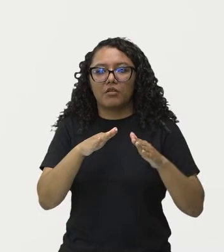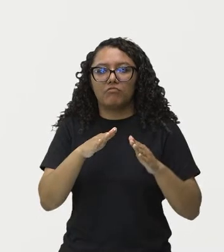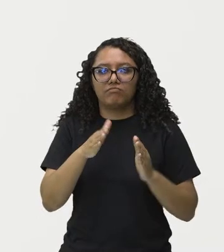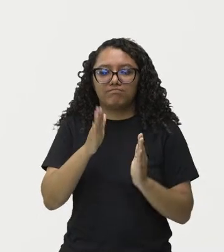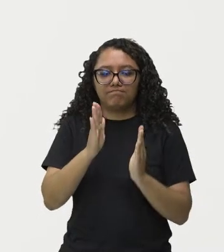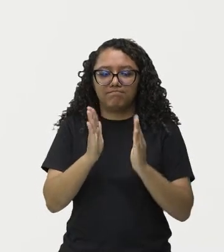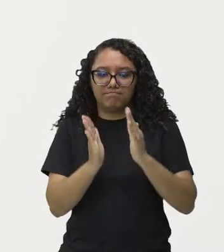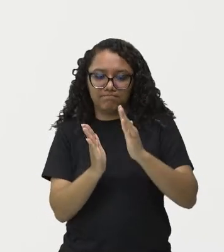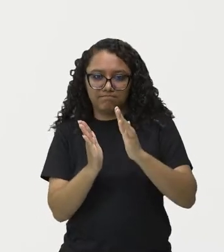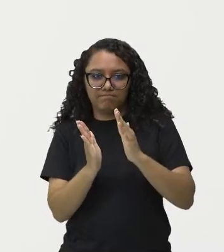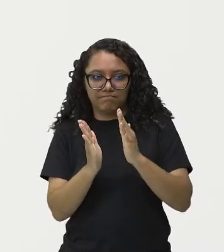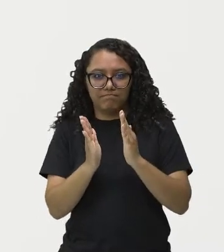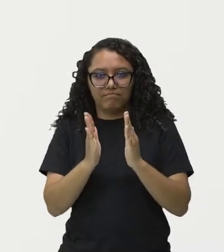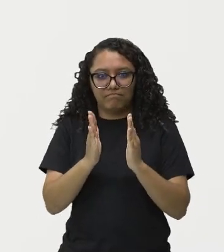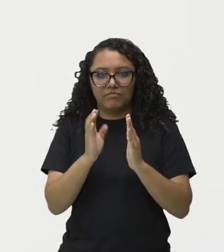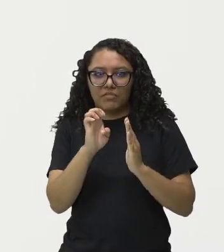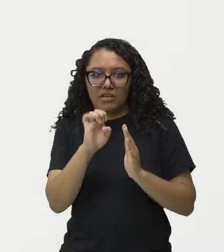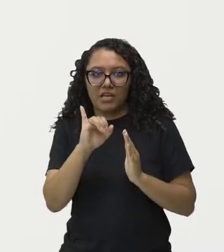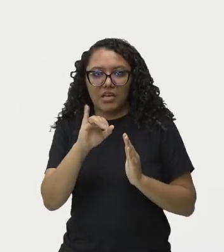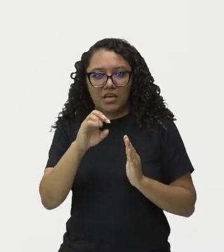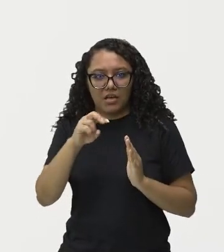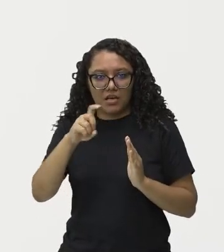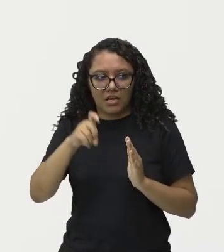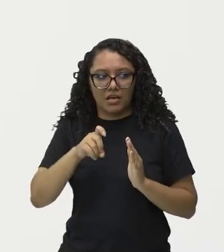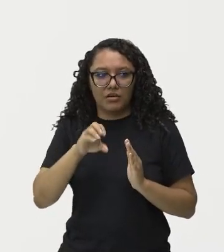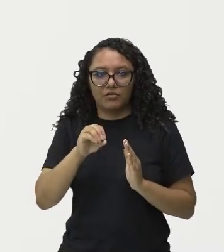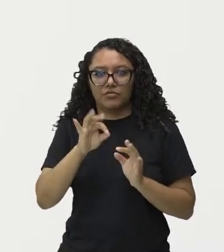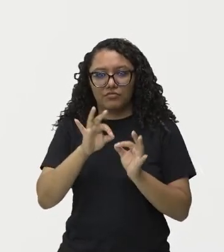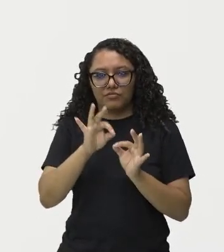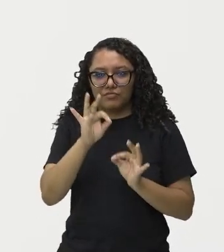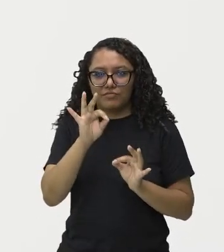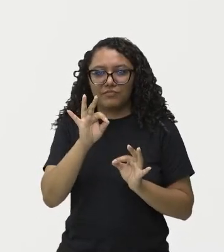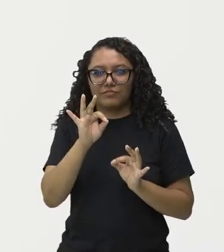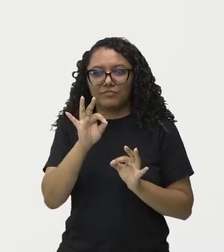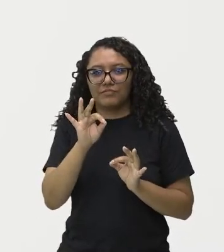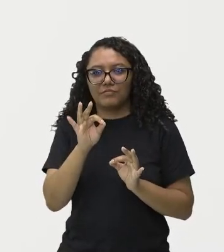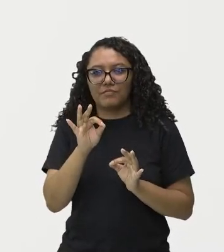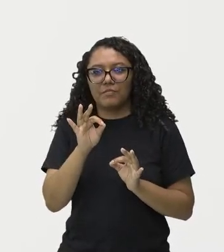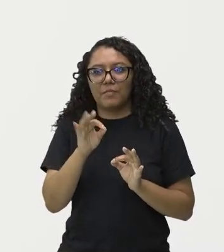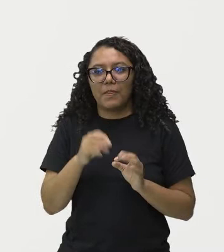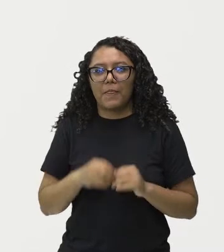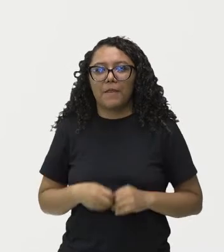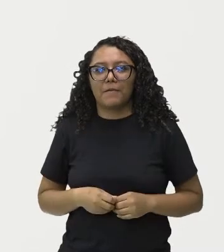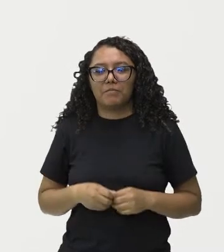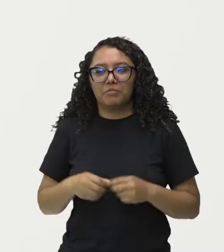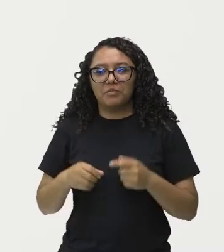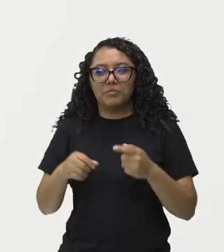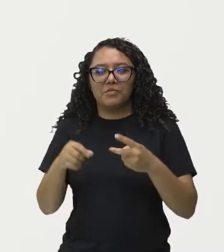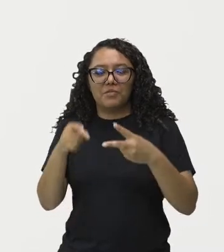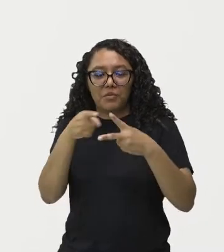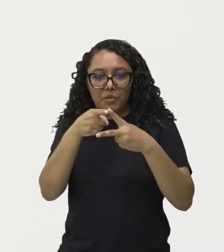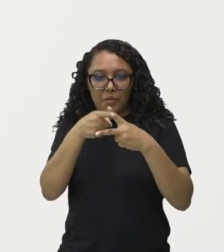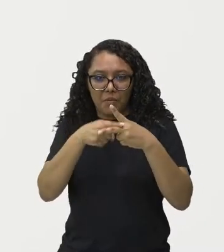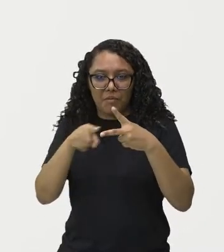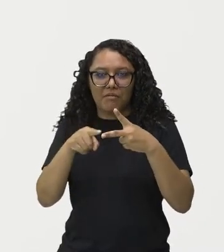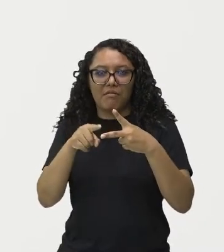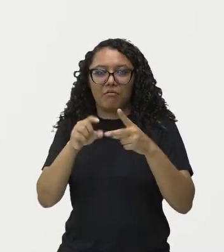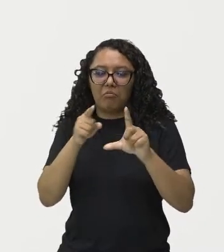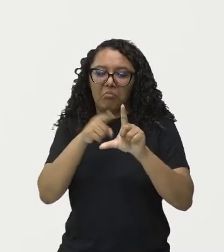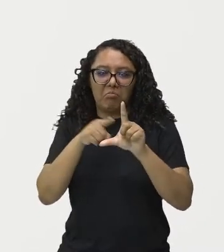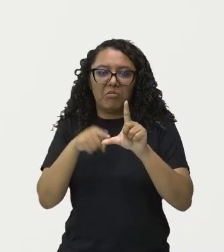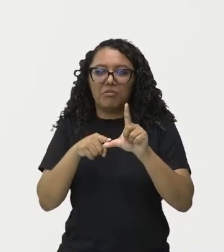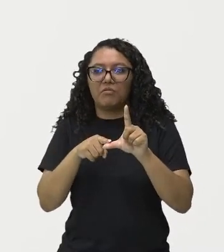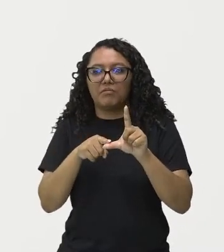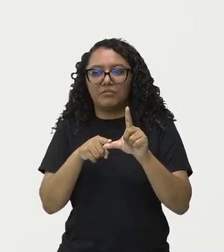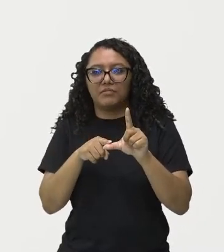inclinação do eixo, tá? Ou seja, do ângulo formado pela geratriz, os